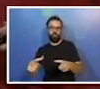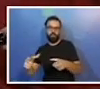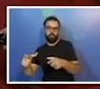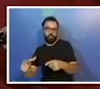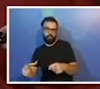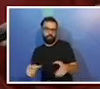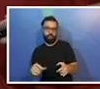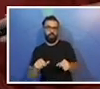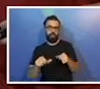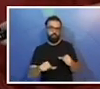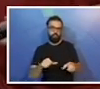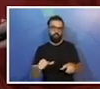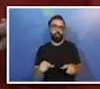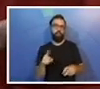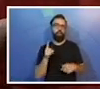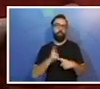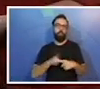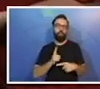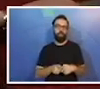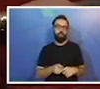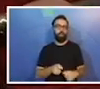construção do Porto do Suape.